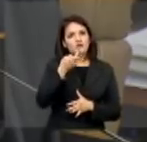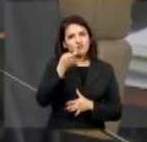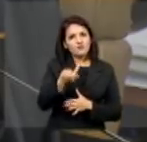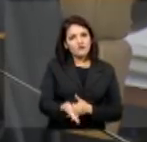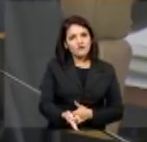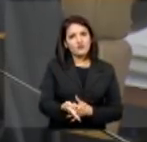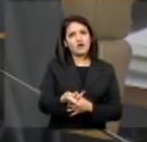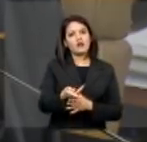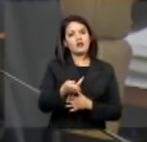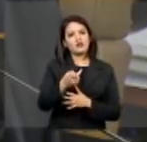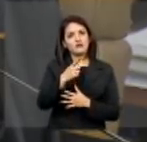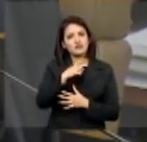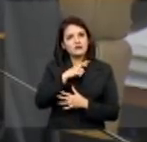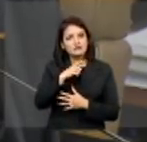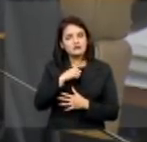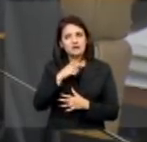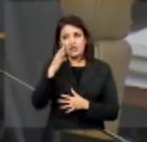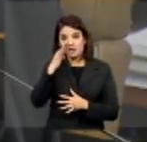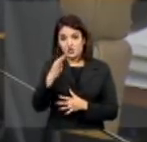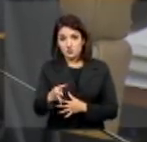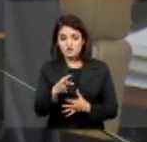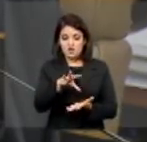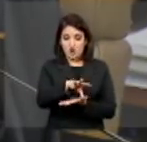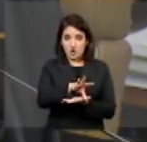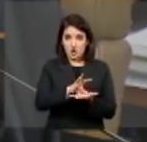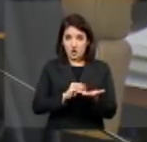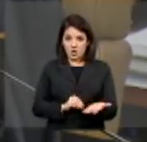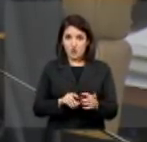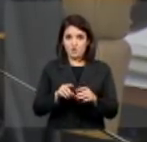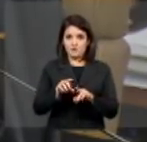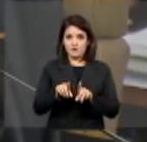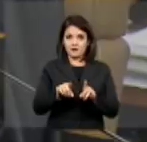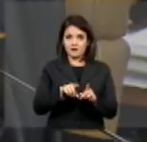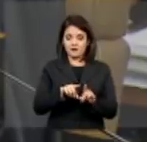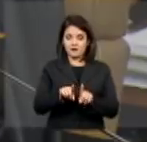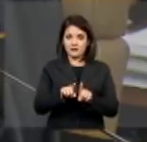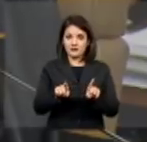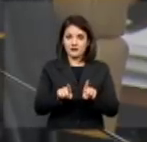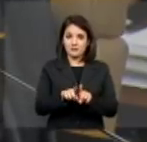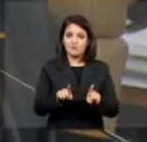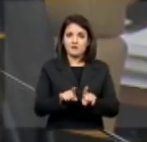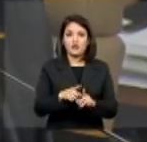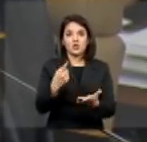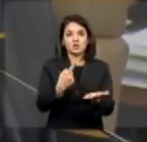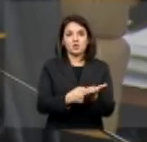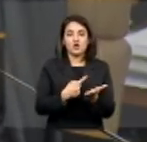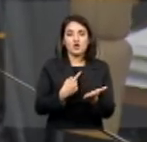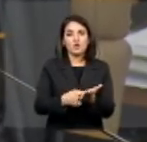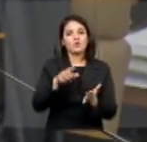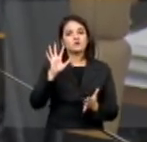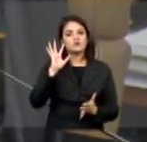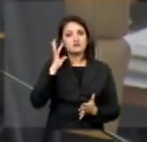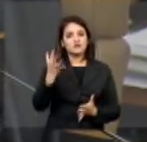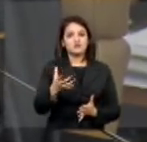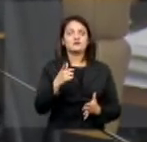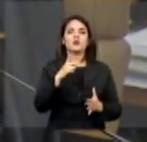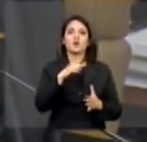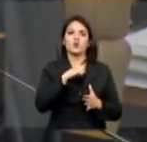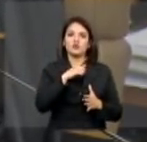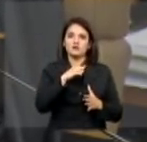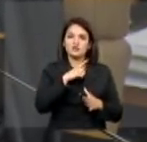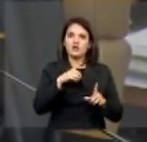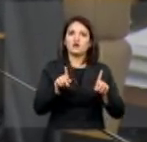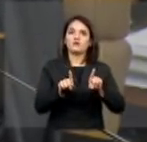denúncia cópia do acordo de decisão de homologação foram juntados nos eventos a isi tais fechou a